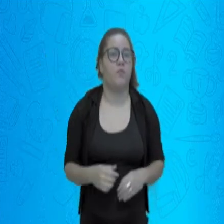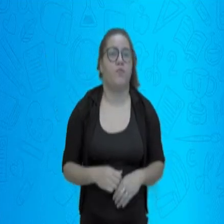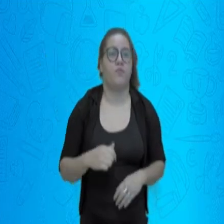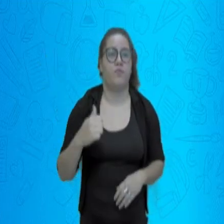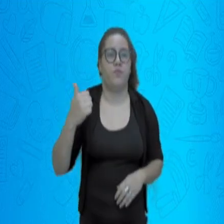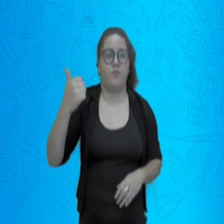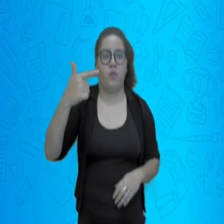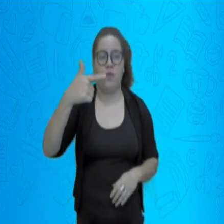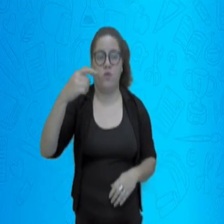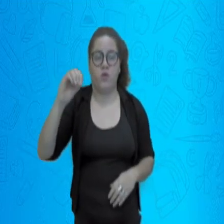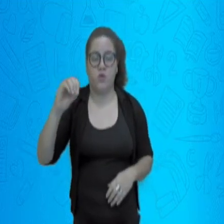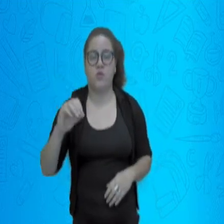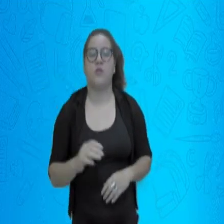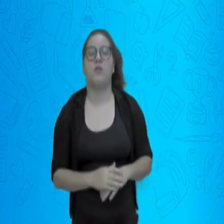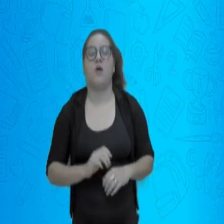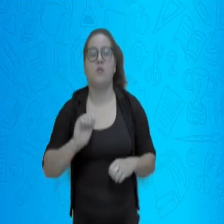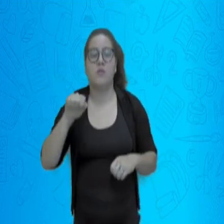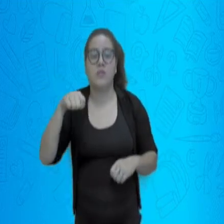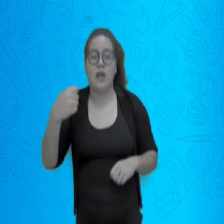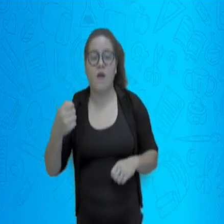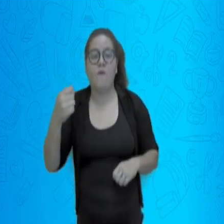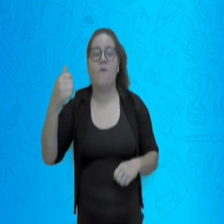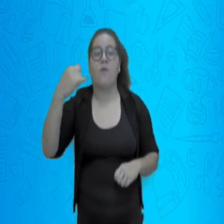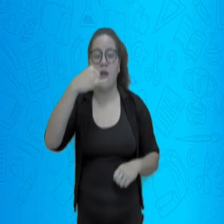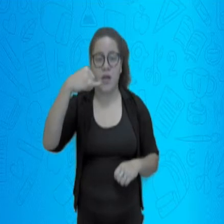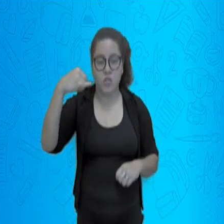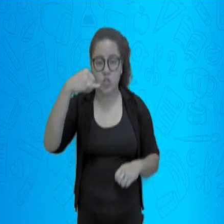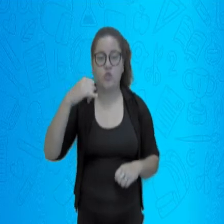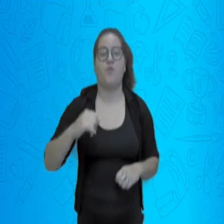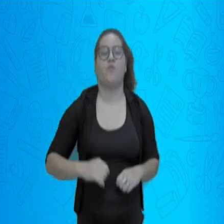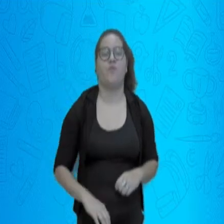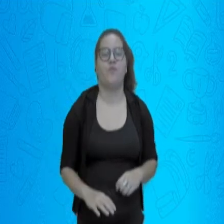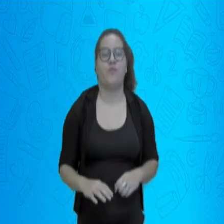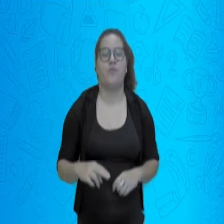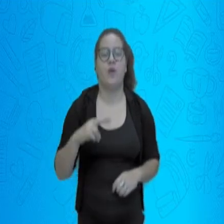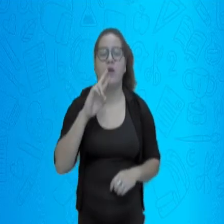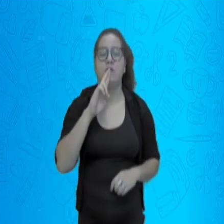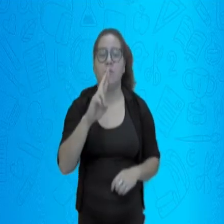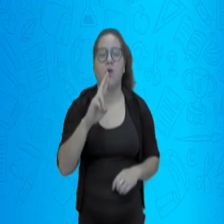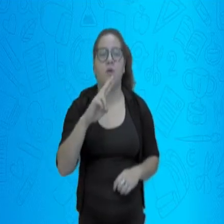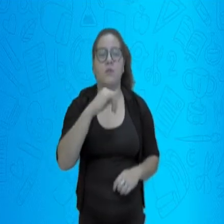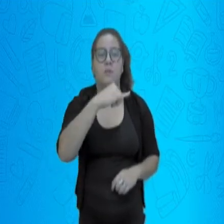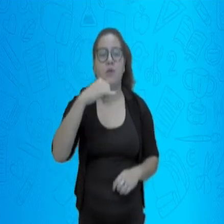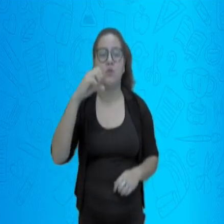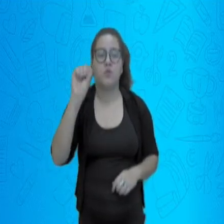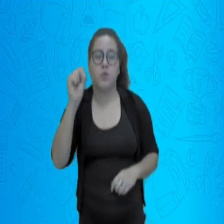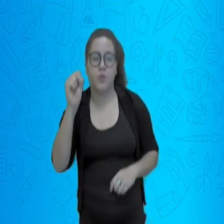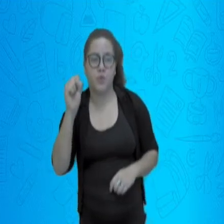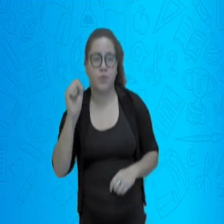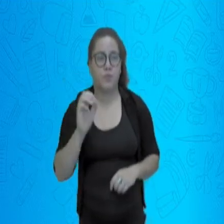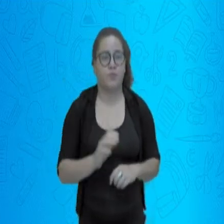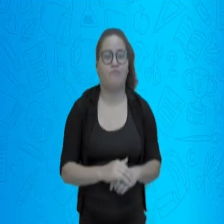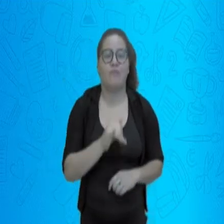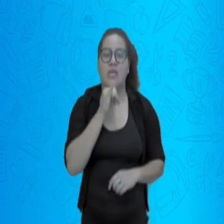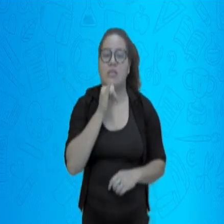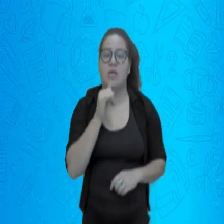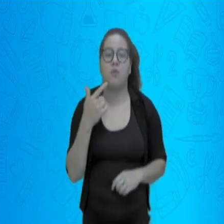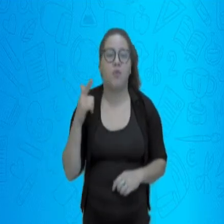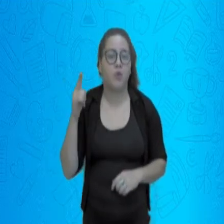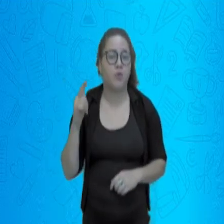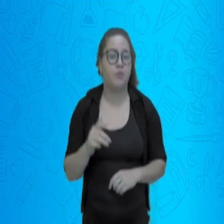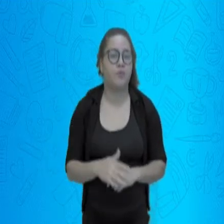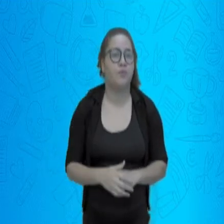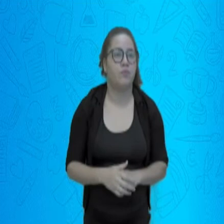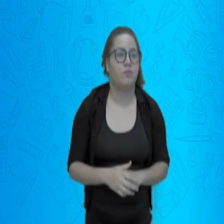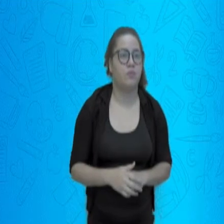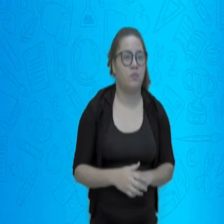20? Negativo. Então, aqui a resposta é menos 8. E aqui, mais um exemplo aqui,